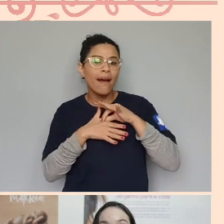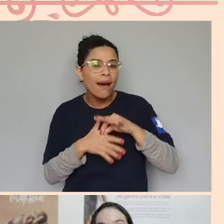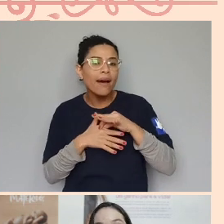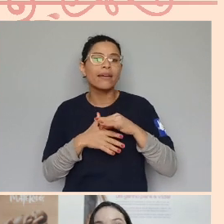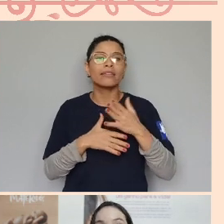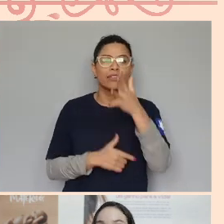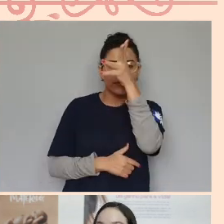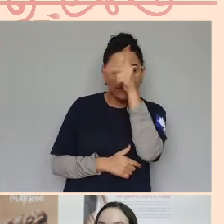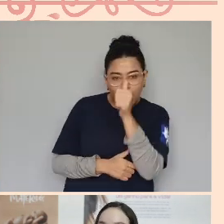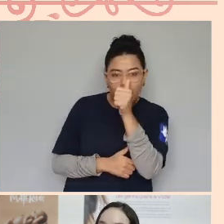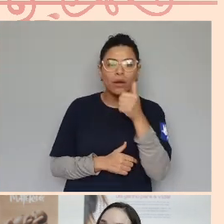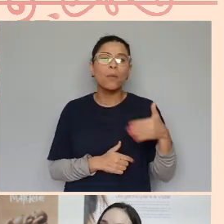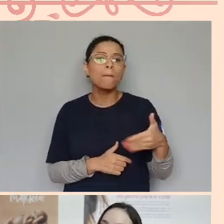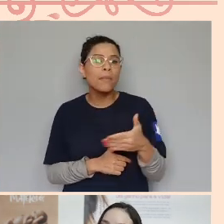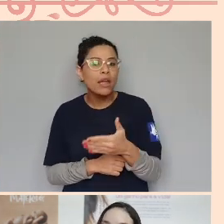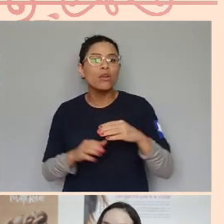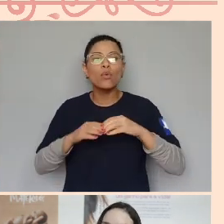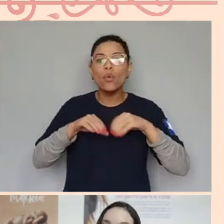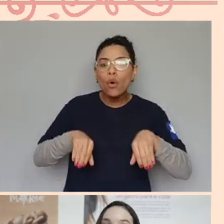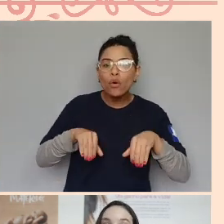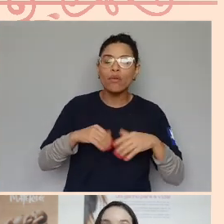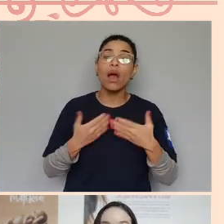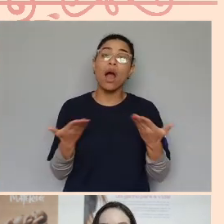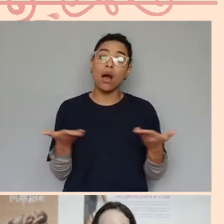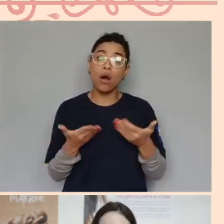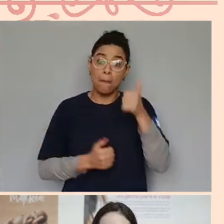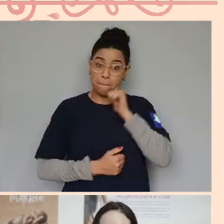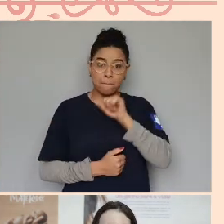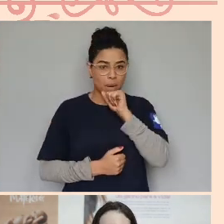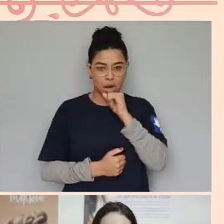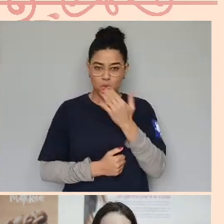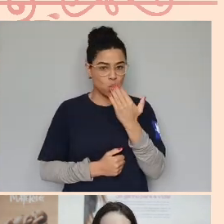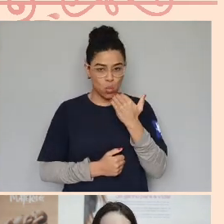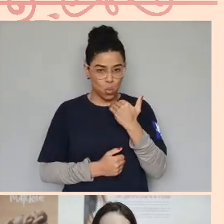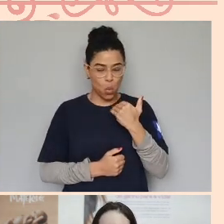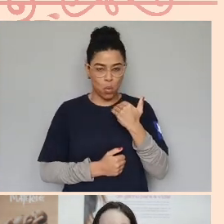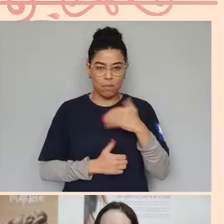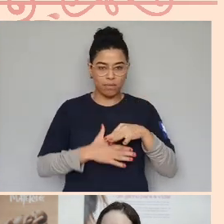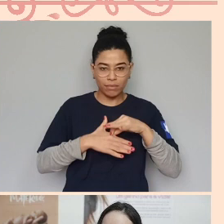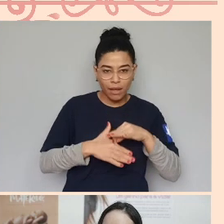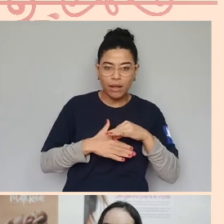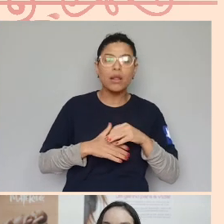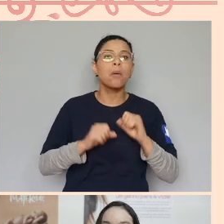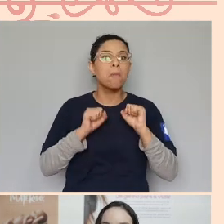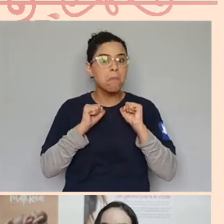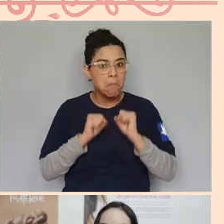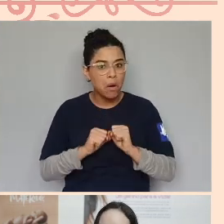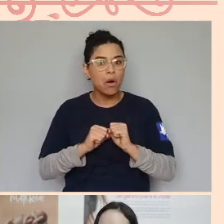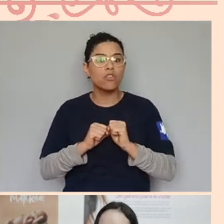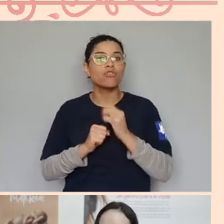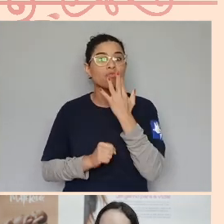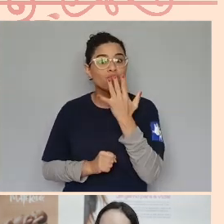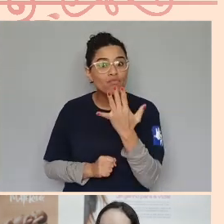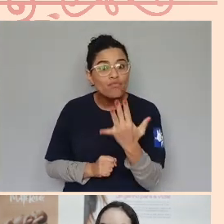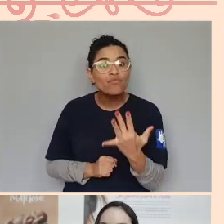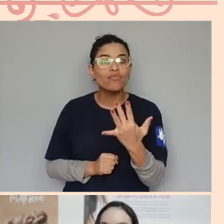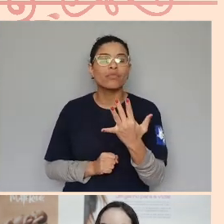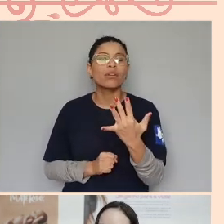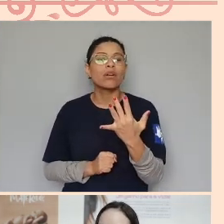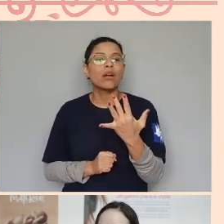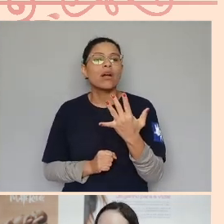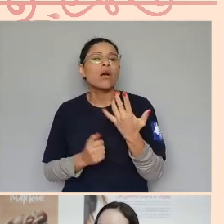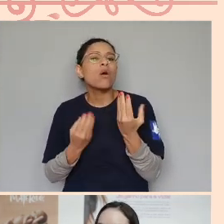o frango, o peixe, o ovo. Para as mães que não consomem essa proteína animal, dá uma reforçada na proteína vegetal, que